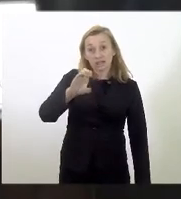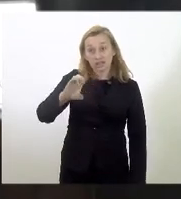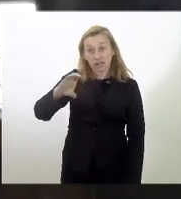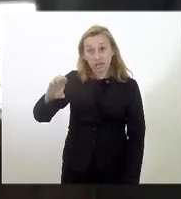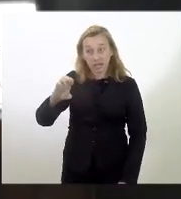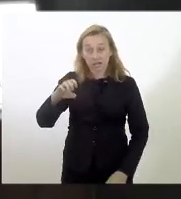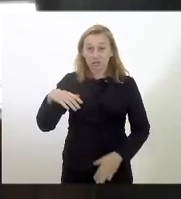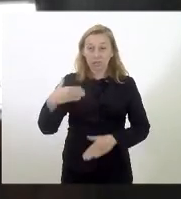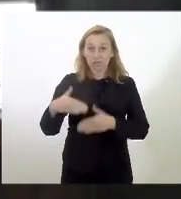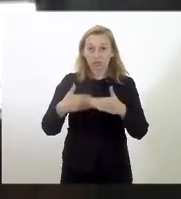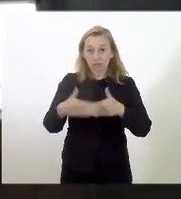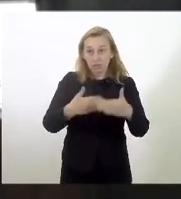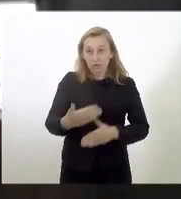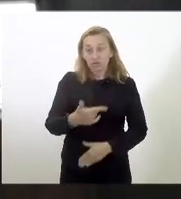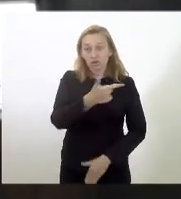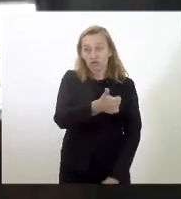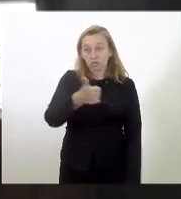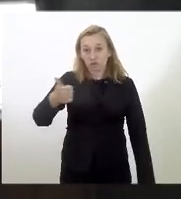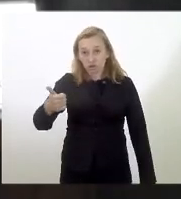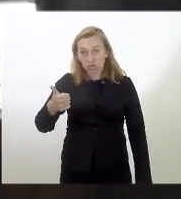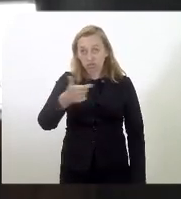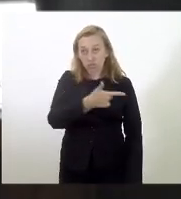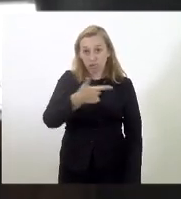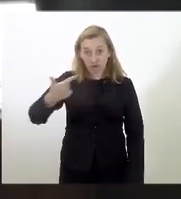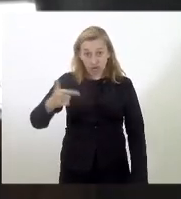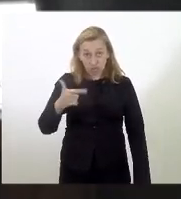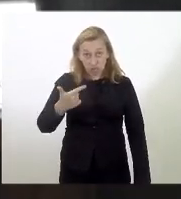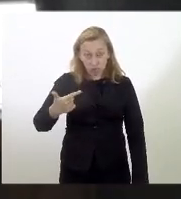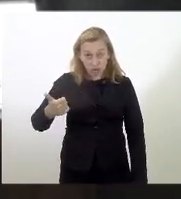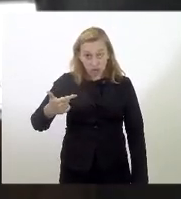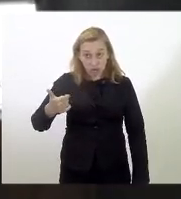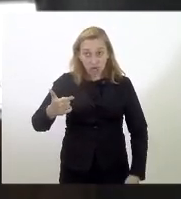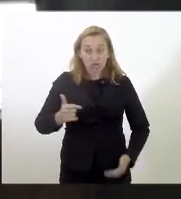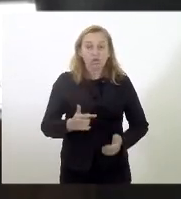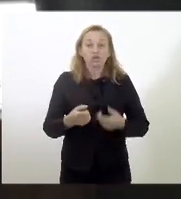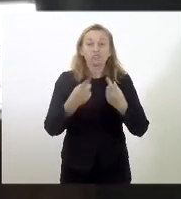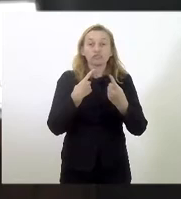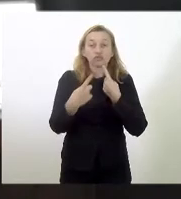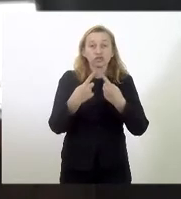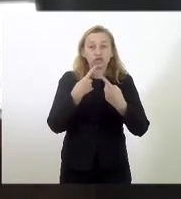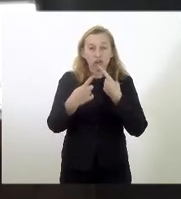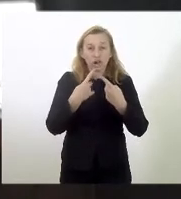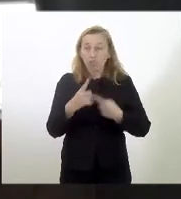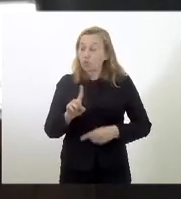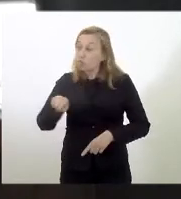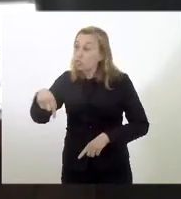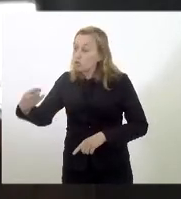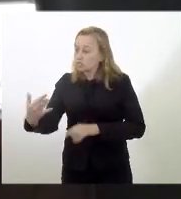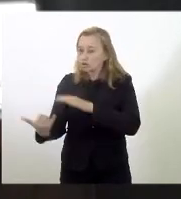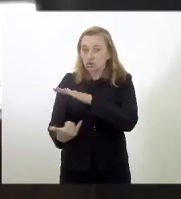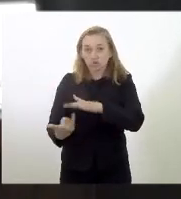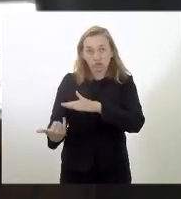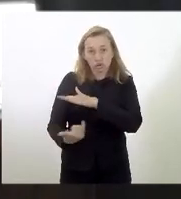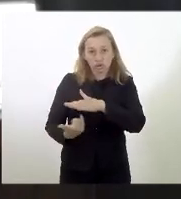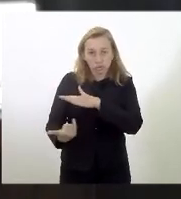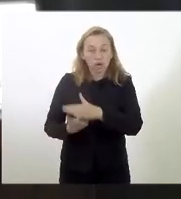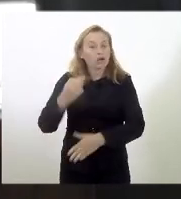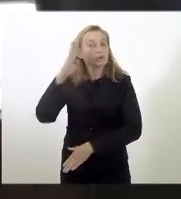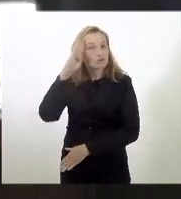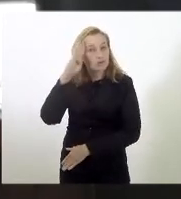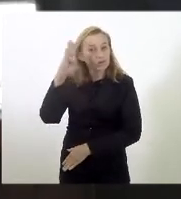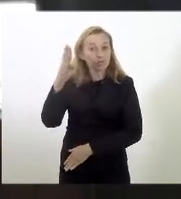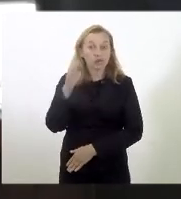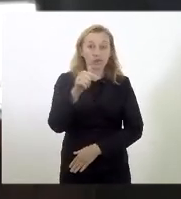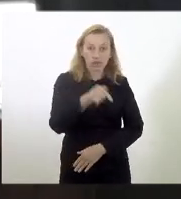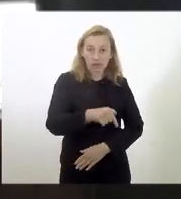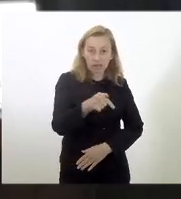longo de 2021-2022 tem intensificado seu diálogo com outras instituições, principalmente